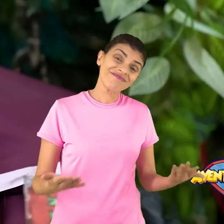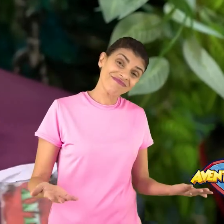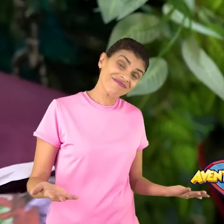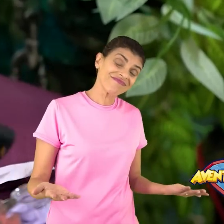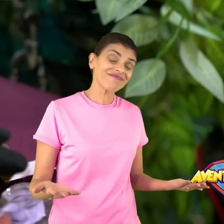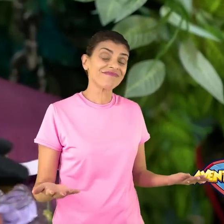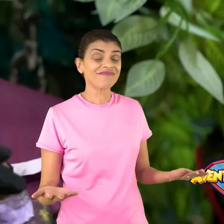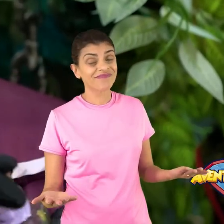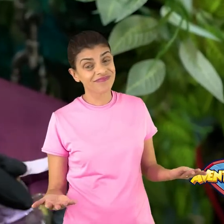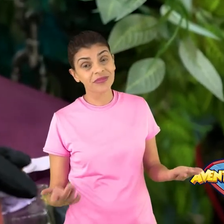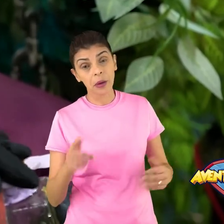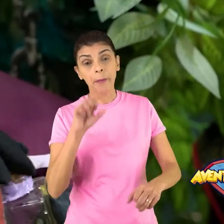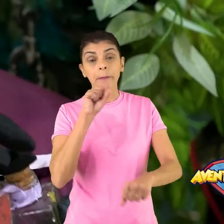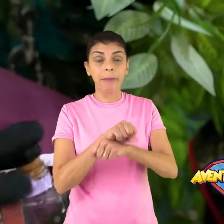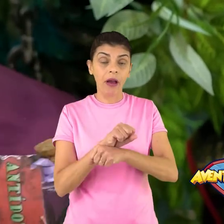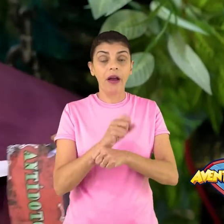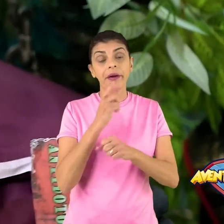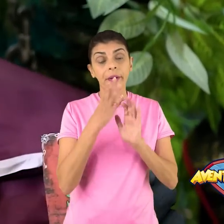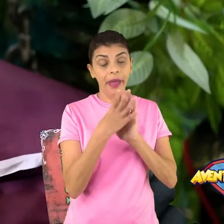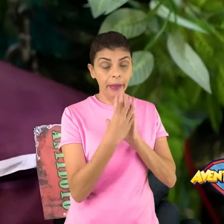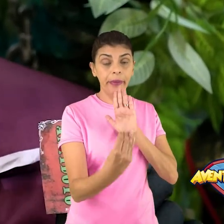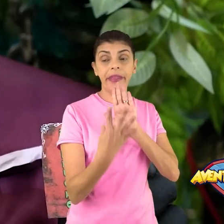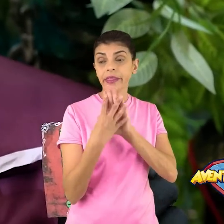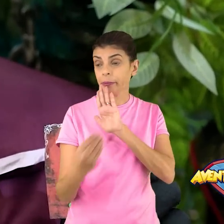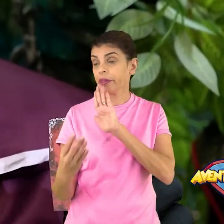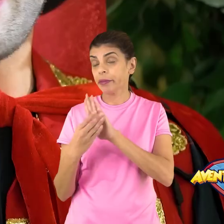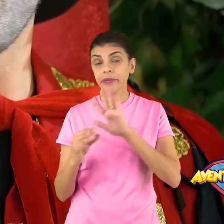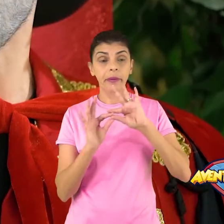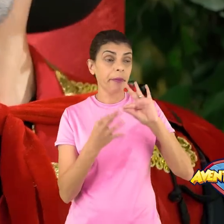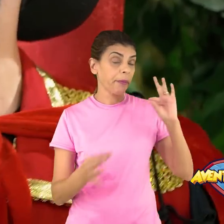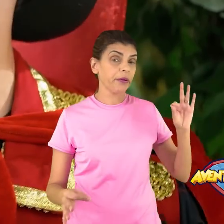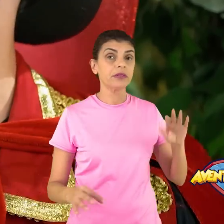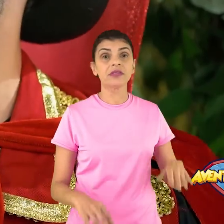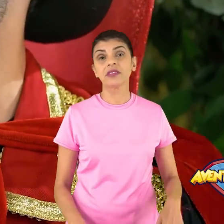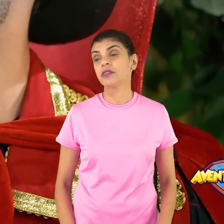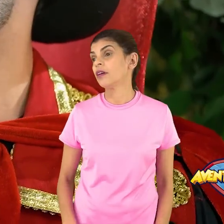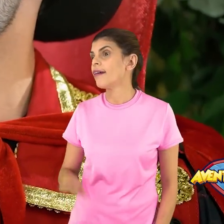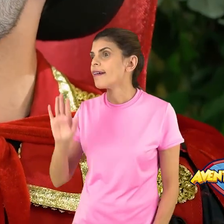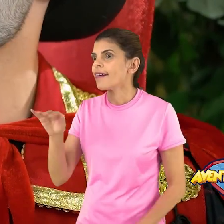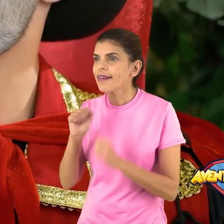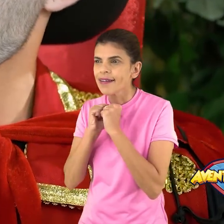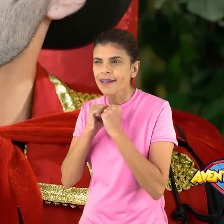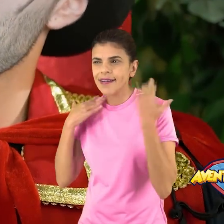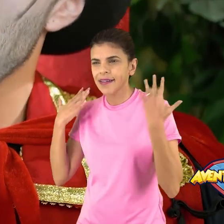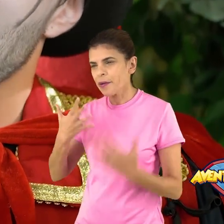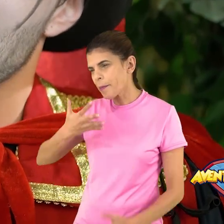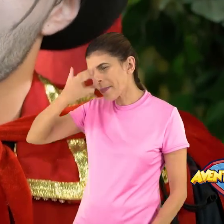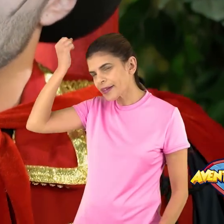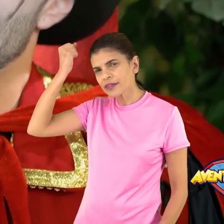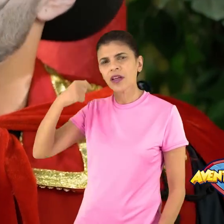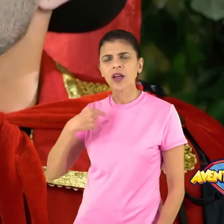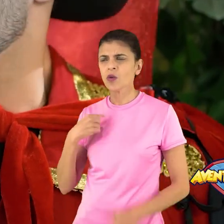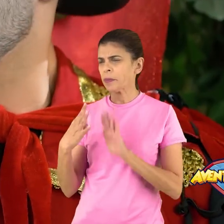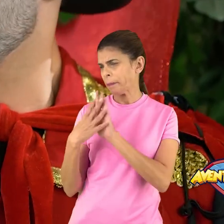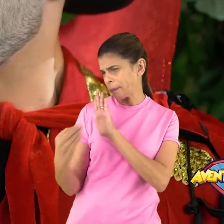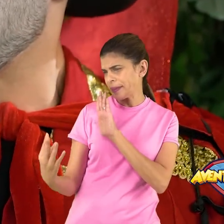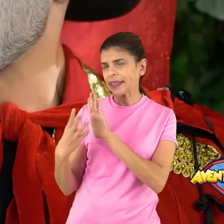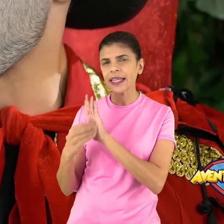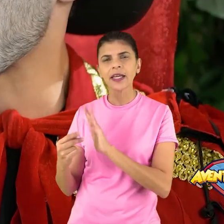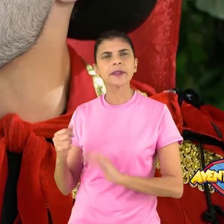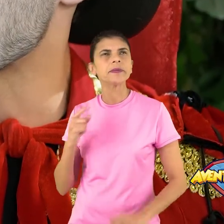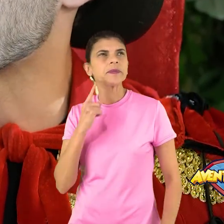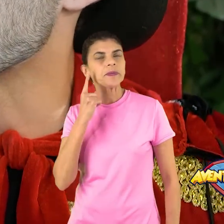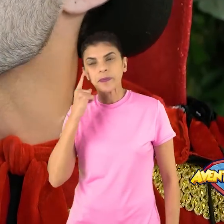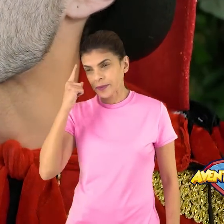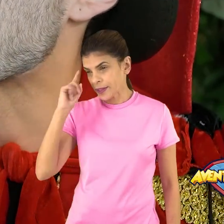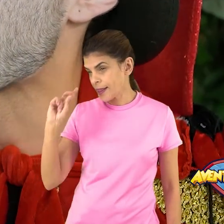Pelo menos você parou de me imitar. Ei, Pandinha! Enquanto eu tava te imitando,